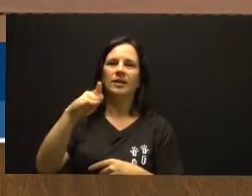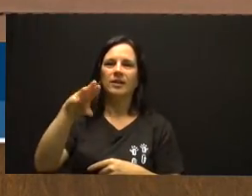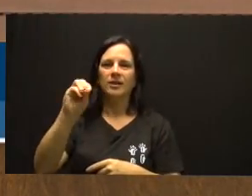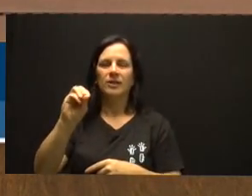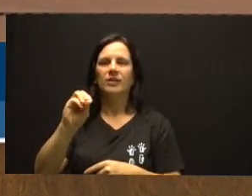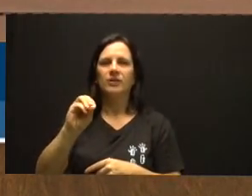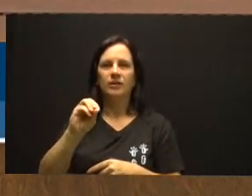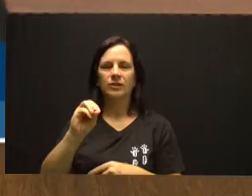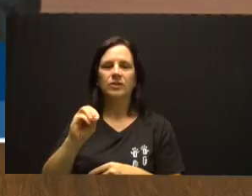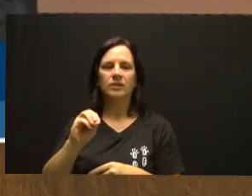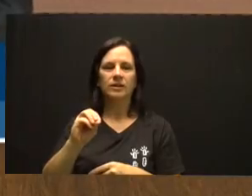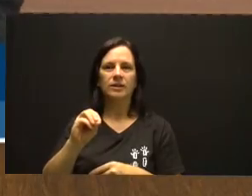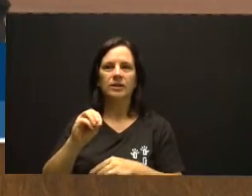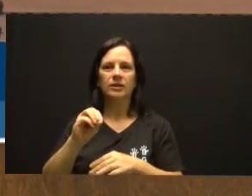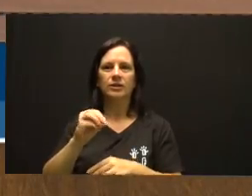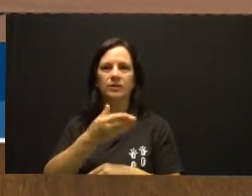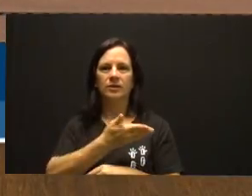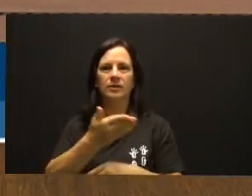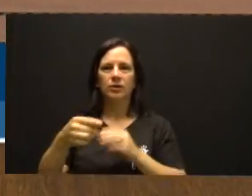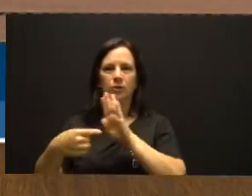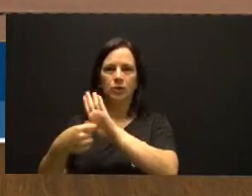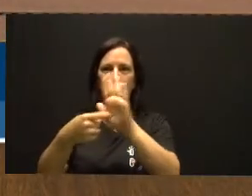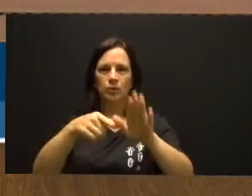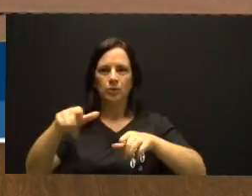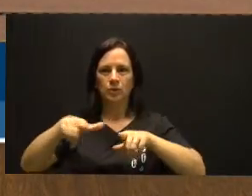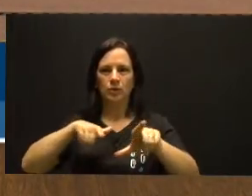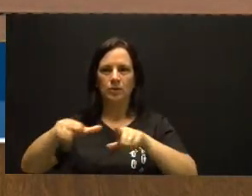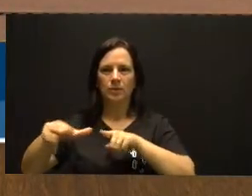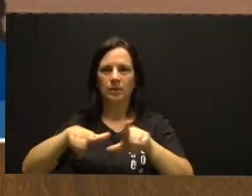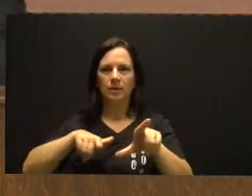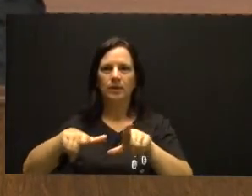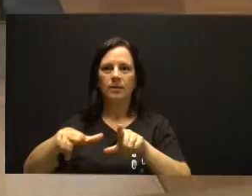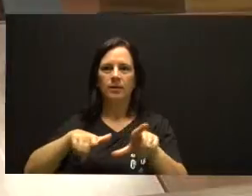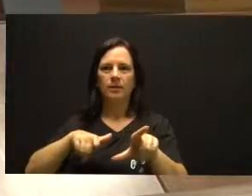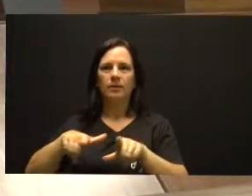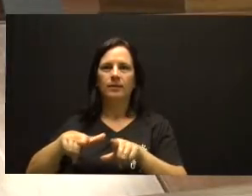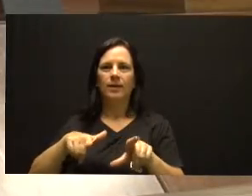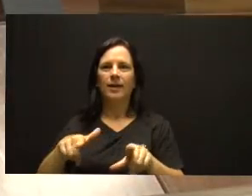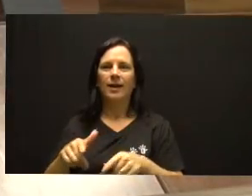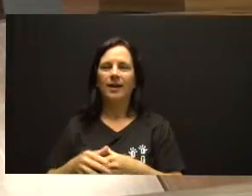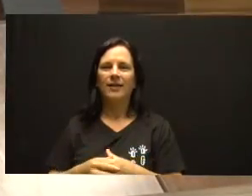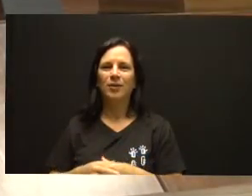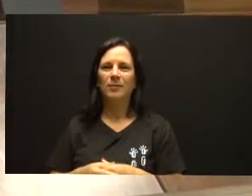Lalá, a quem concedo a palavra para a apresentação dos seus trabalhos.